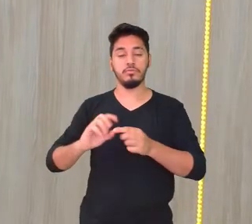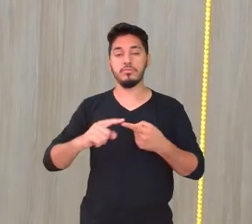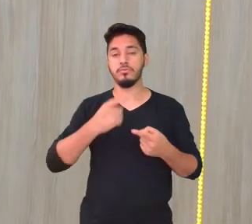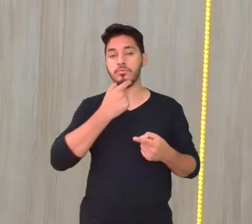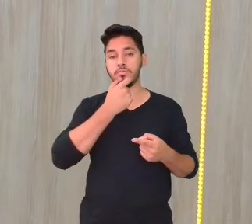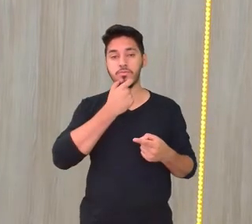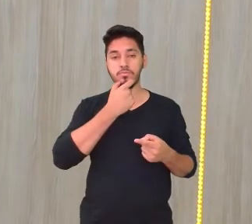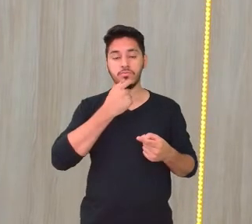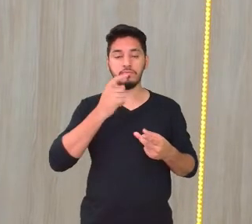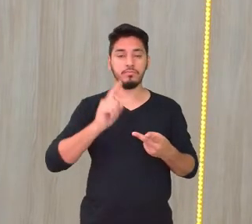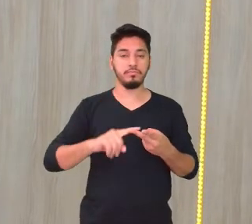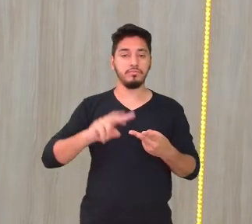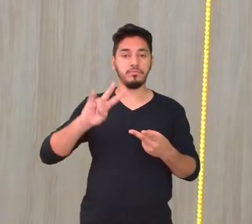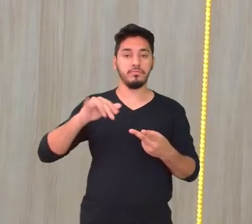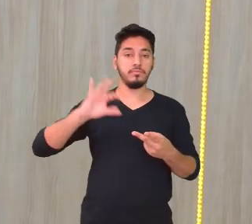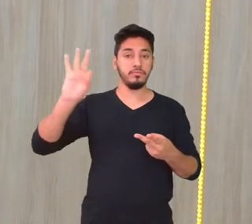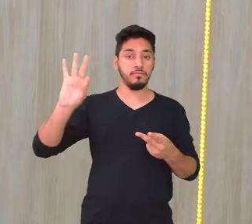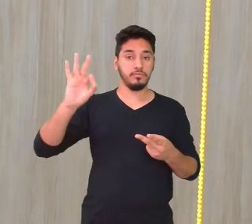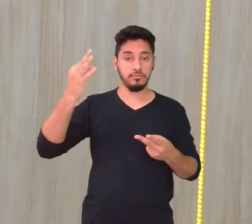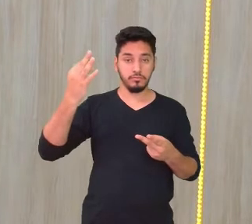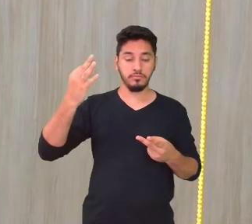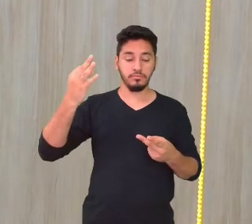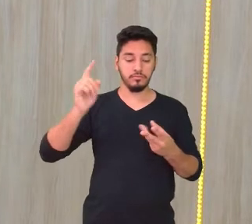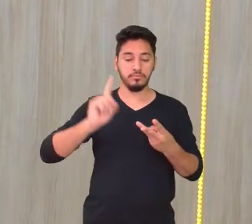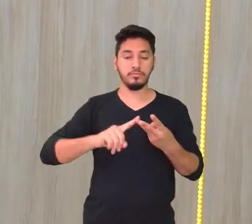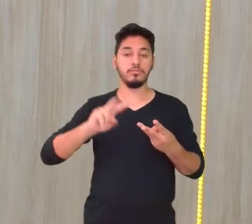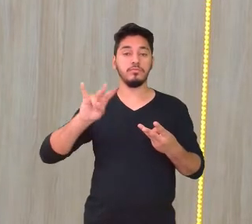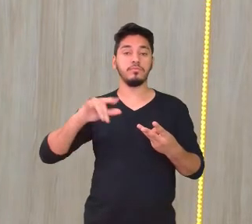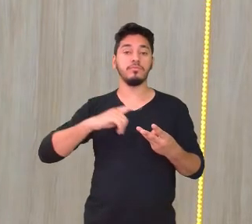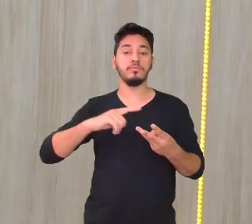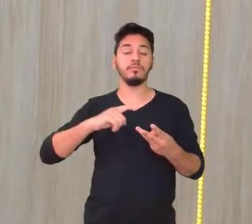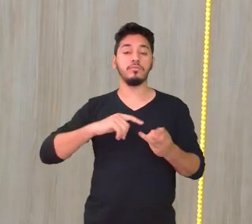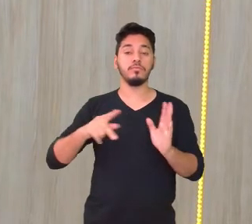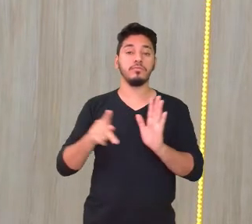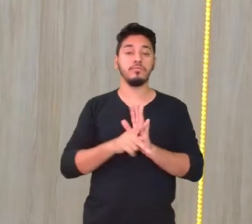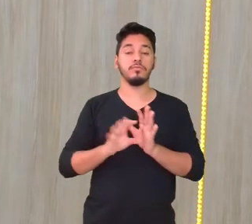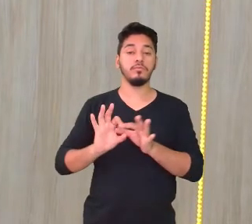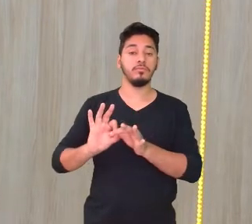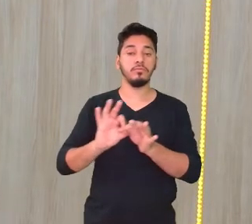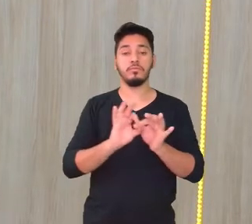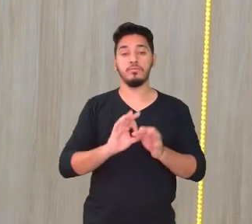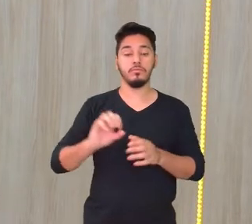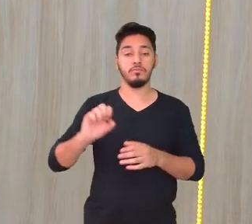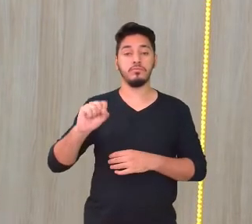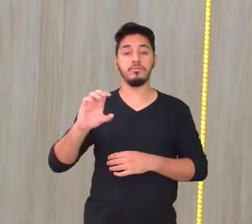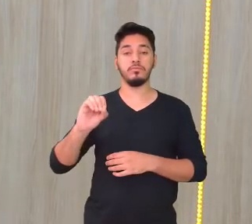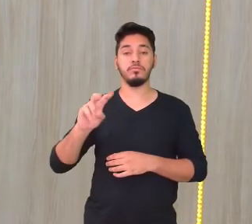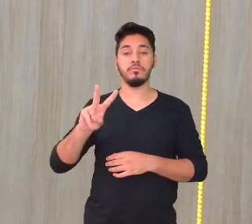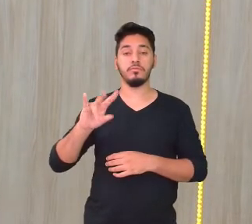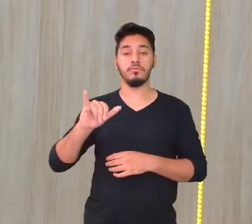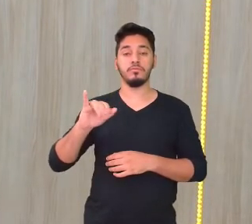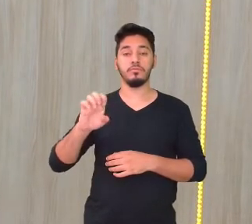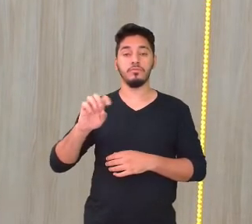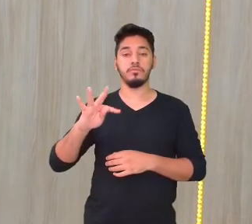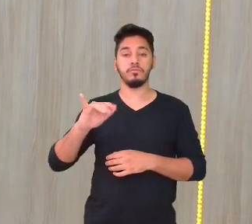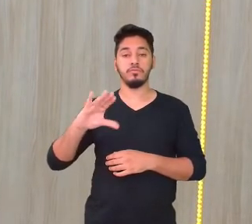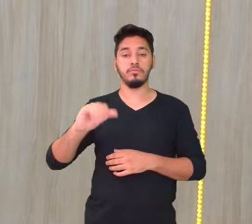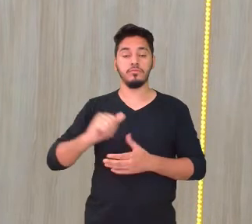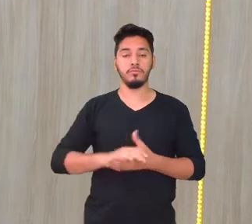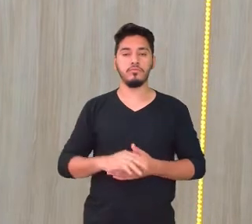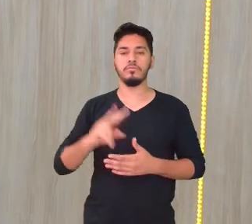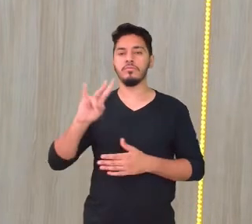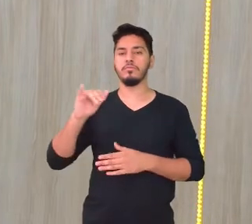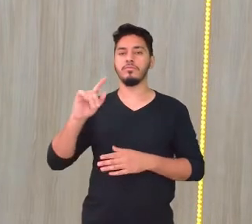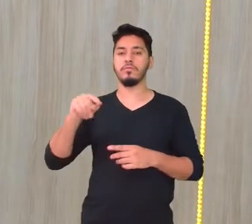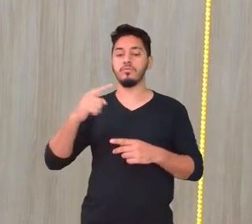Inglaterra, a gente vai ter a França e a gente vai ter a União Soviética, né? Mas a gente tem também depois a entrada nesse